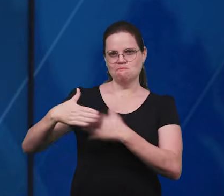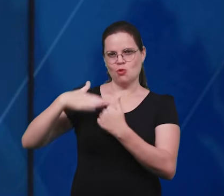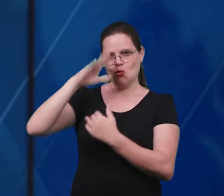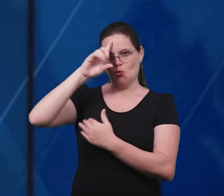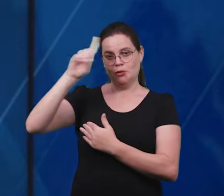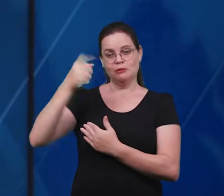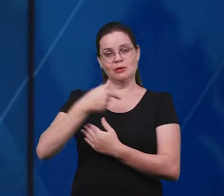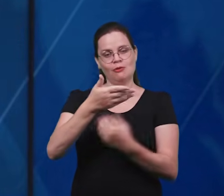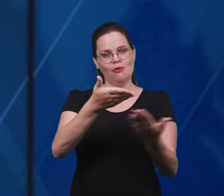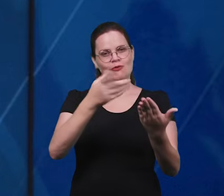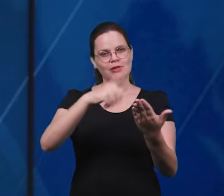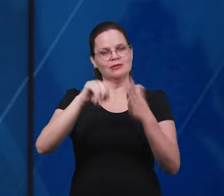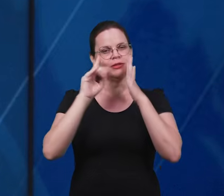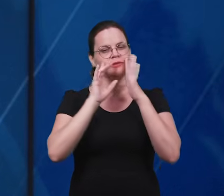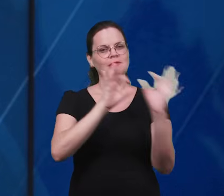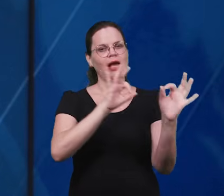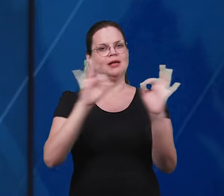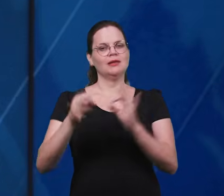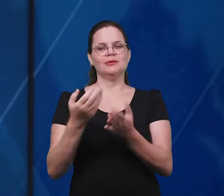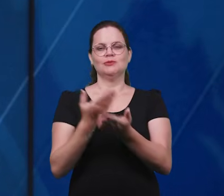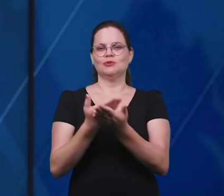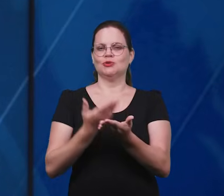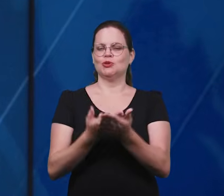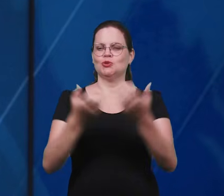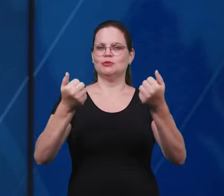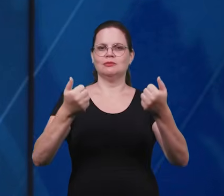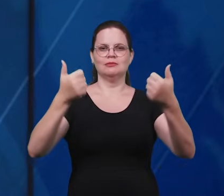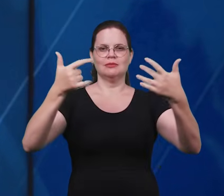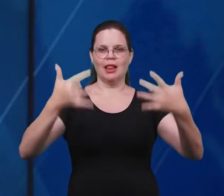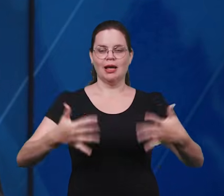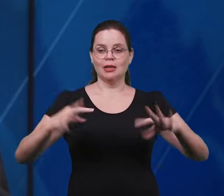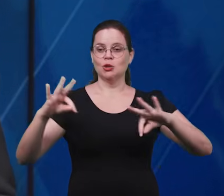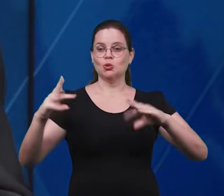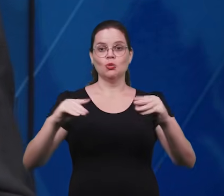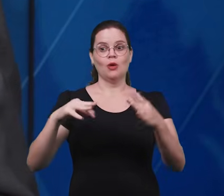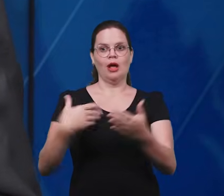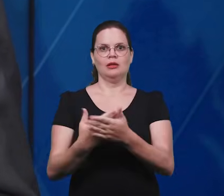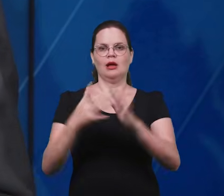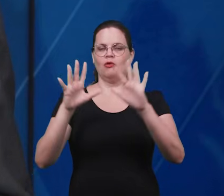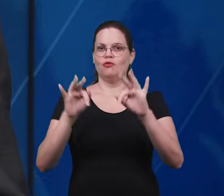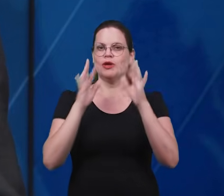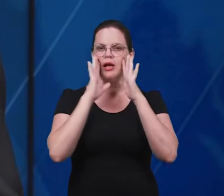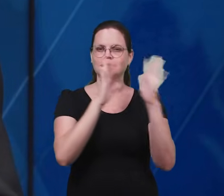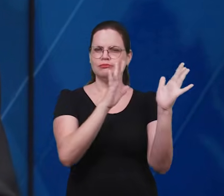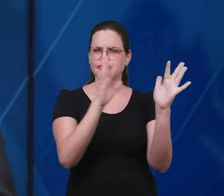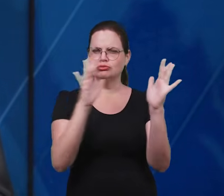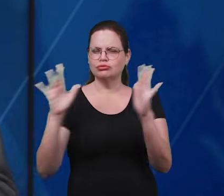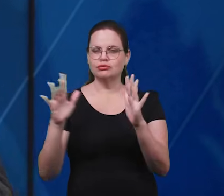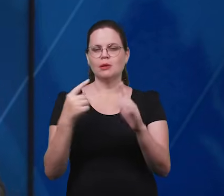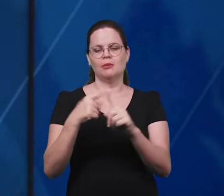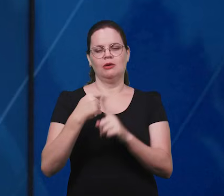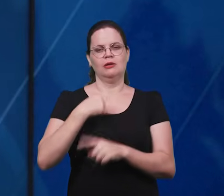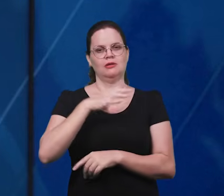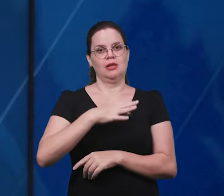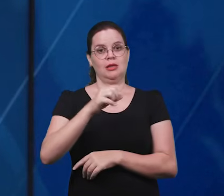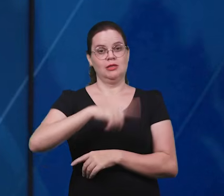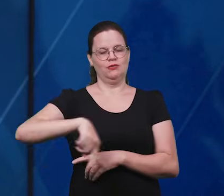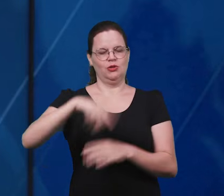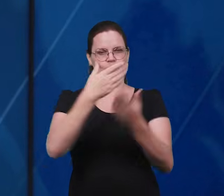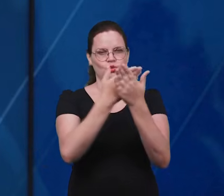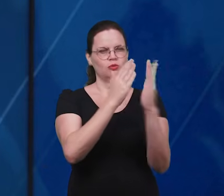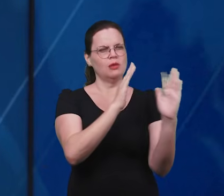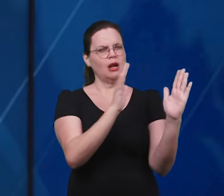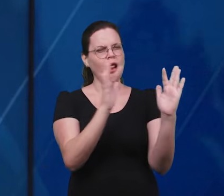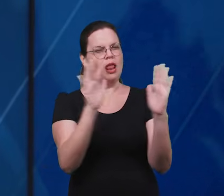para acompanhar este estudo até o final. E eu estou certo de que esse estudo vai despertar o